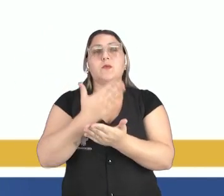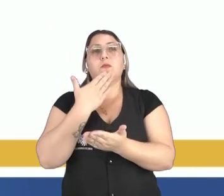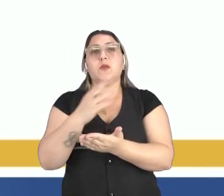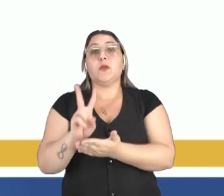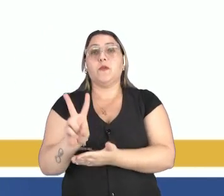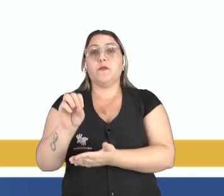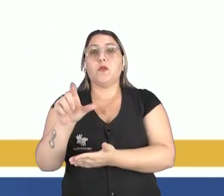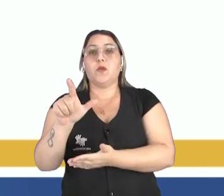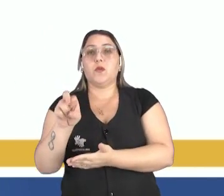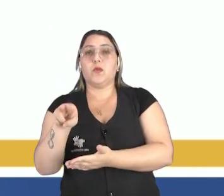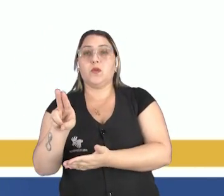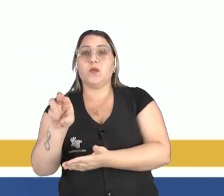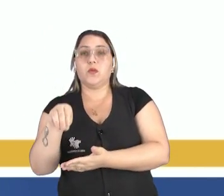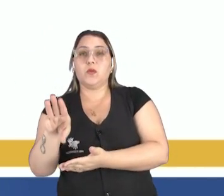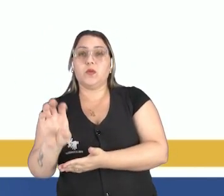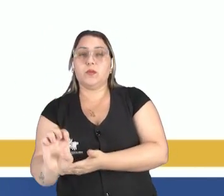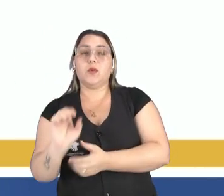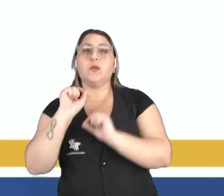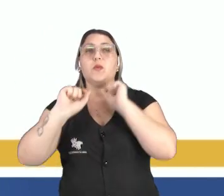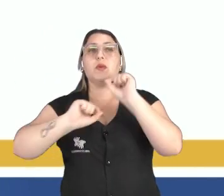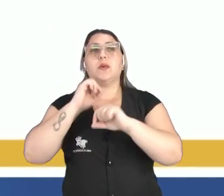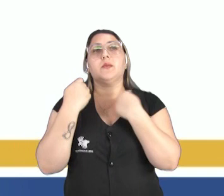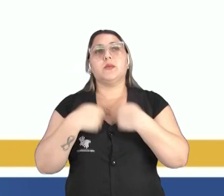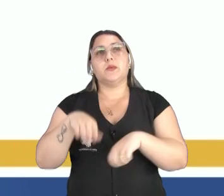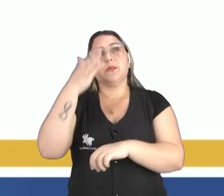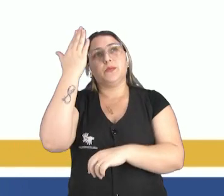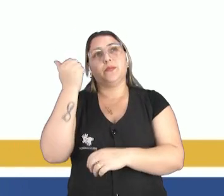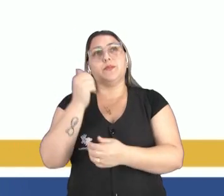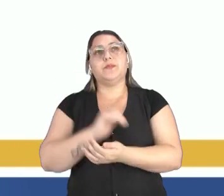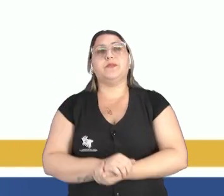pedindo volume. Então o que é que eu preciso saber?